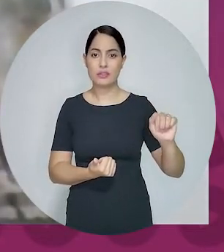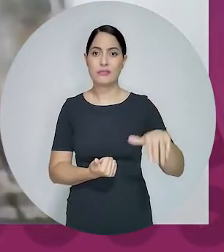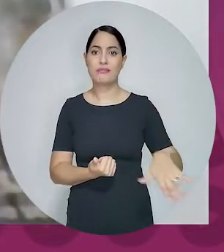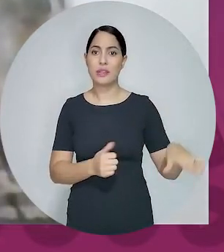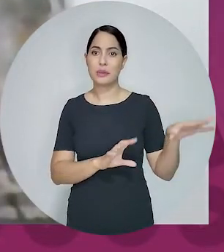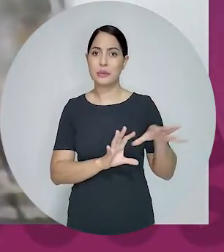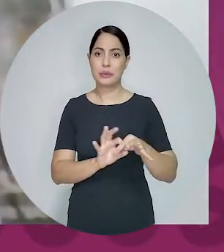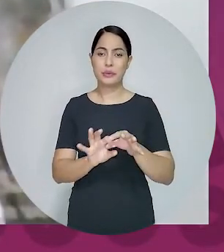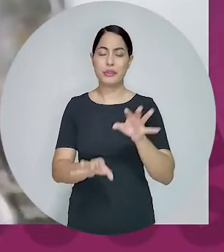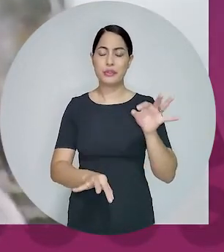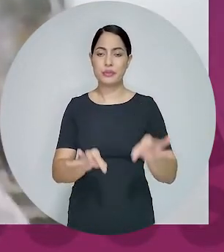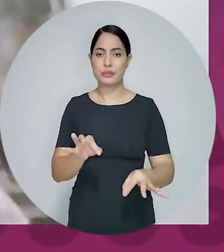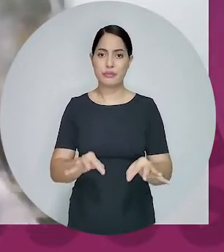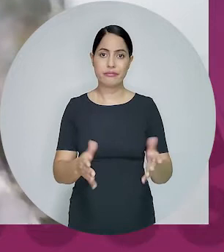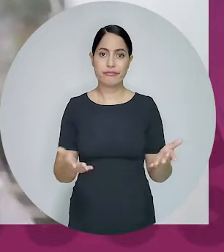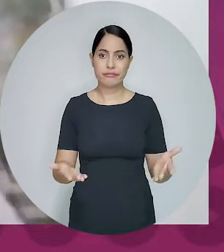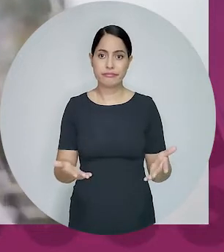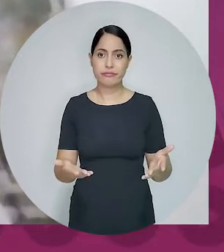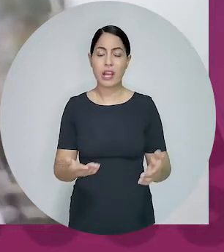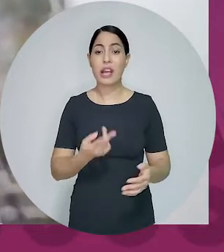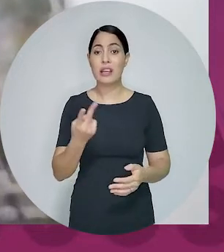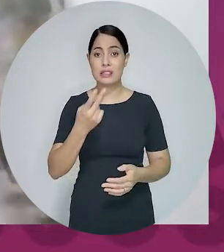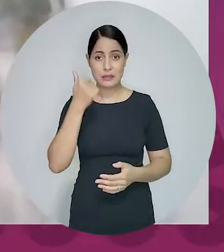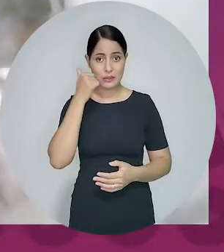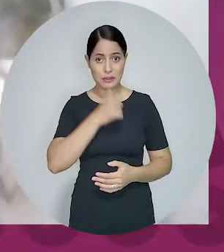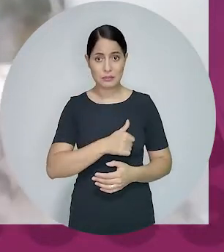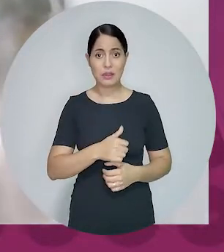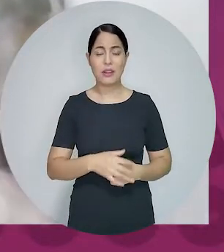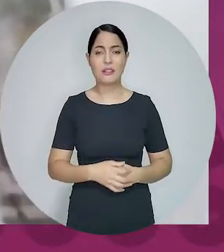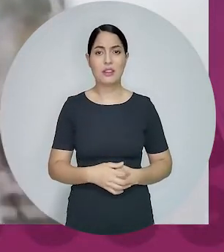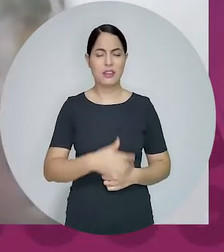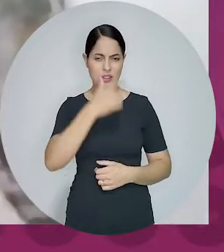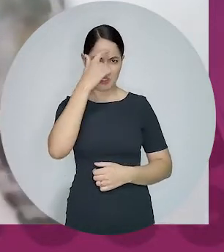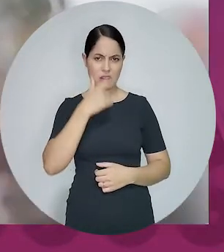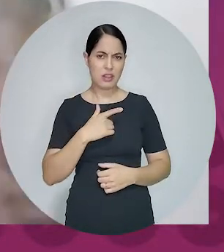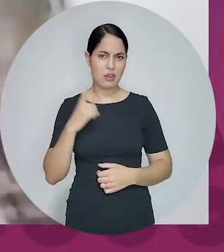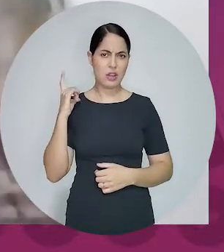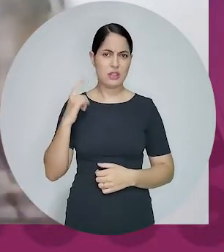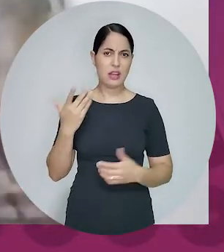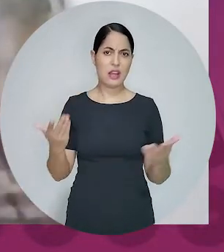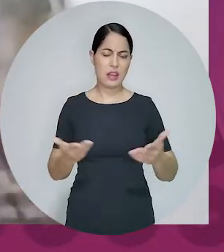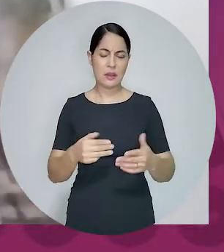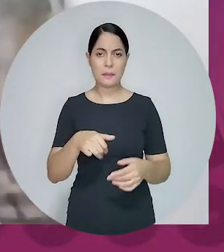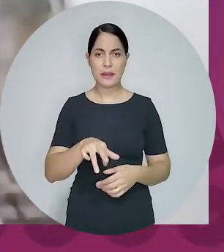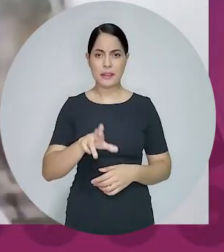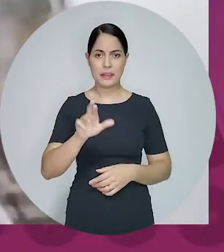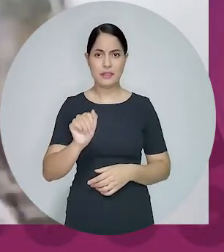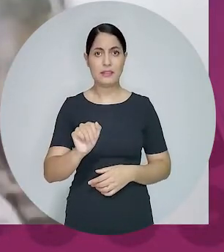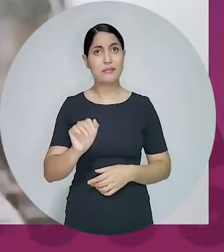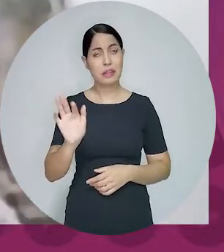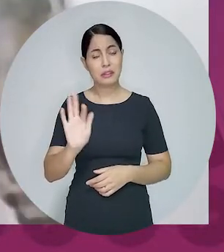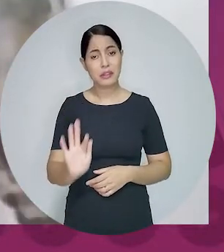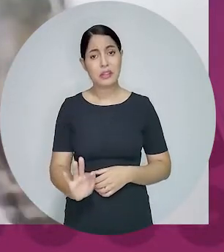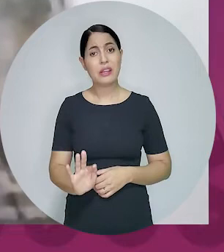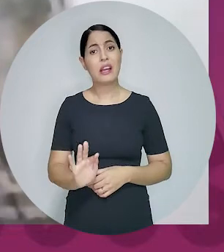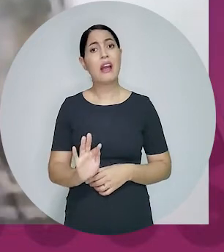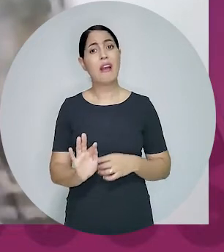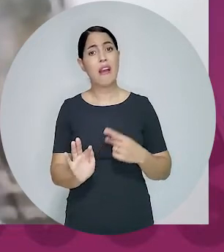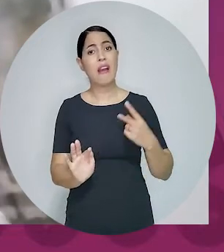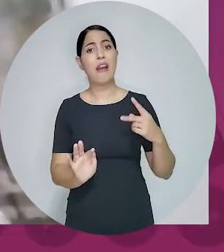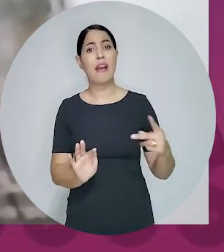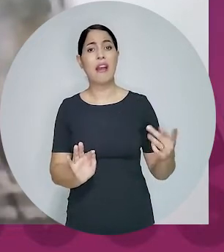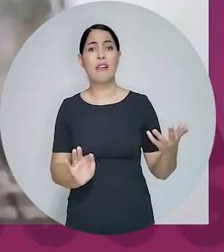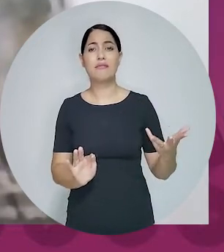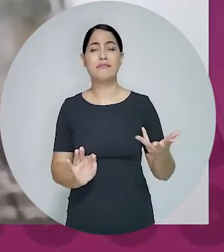na classe dos juristas também. A segunda mulher na classe dos juristas, após a minha passagem, agora chega a Maria Cláudia. Felizmente,